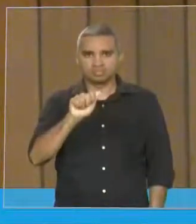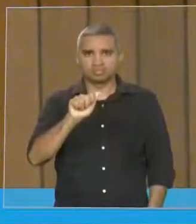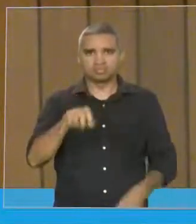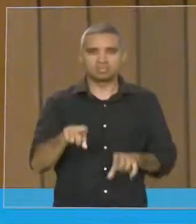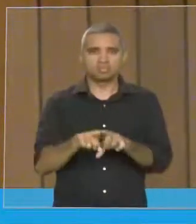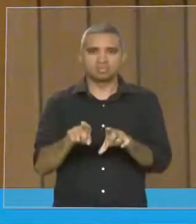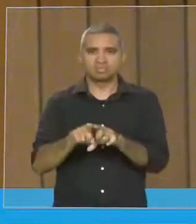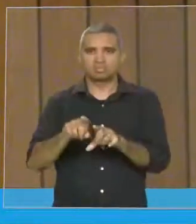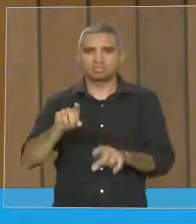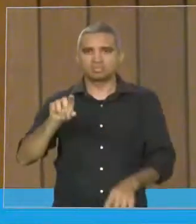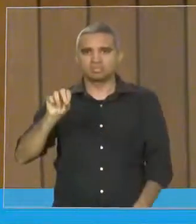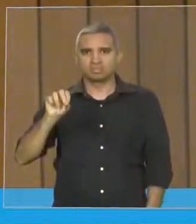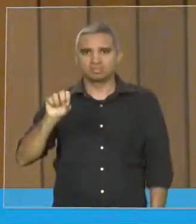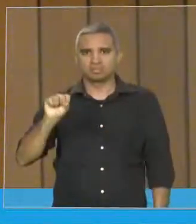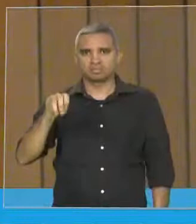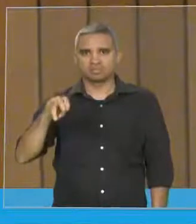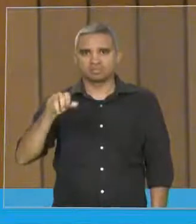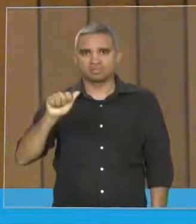doutor Osmário.